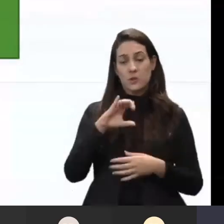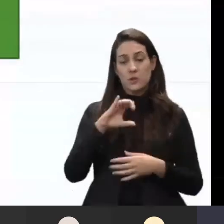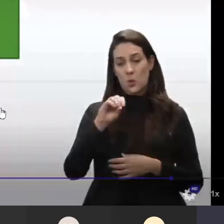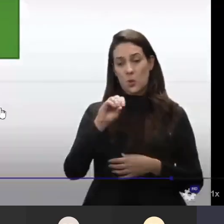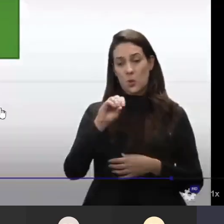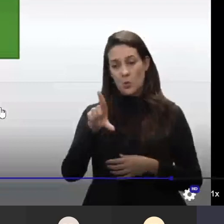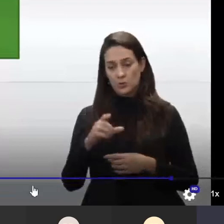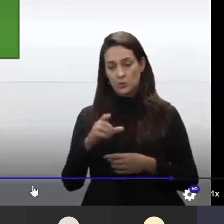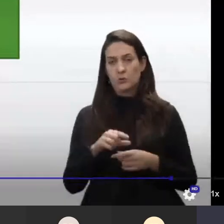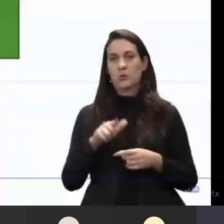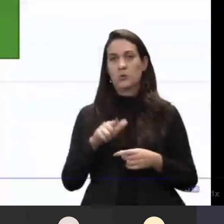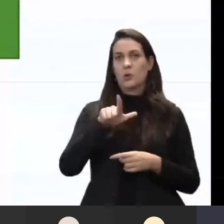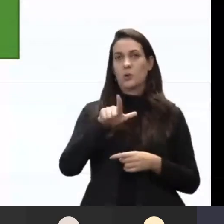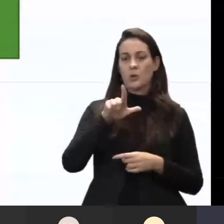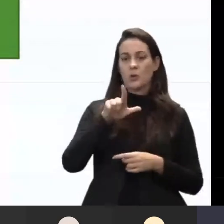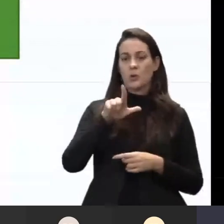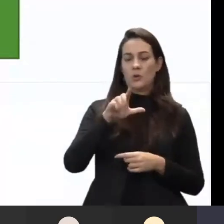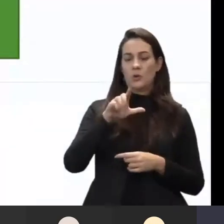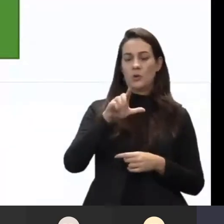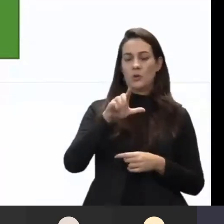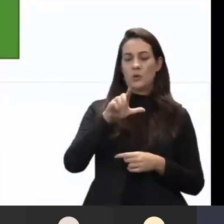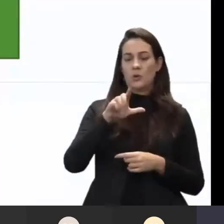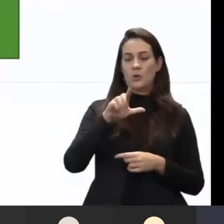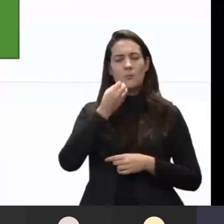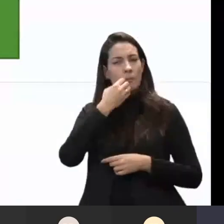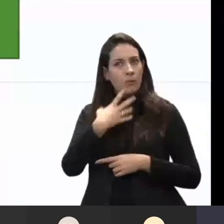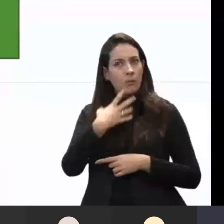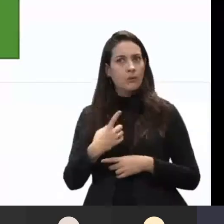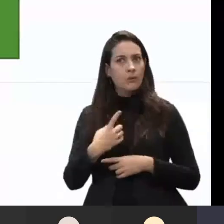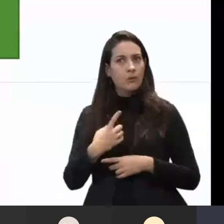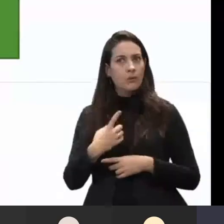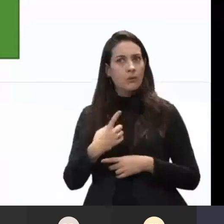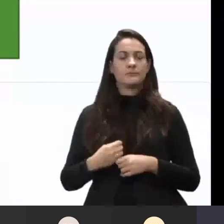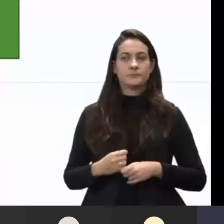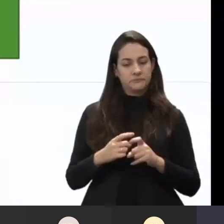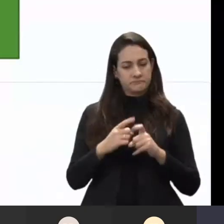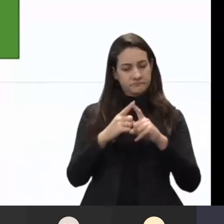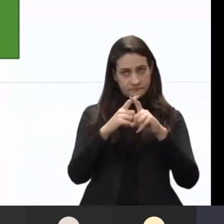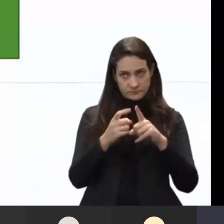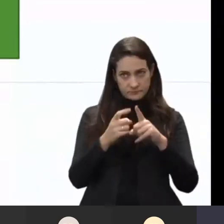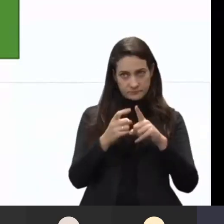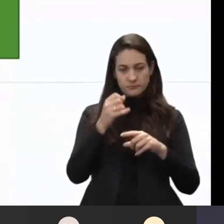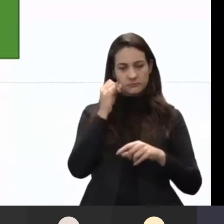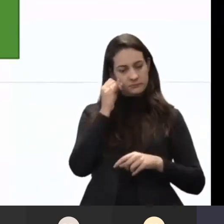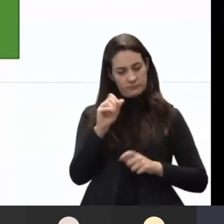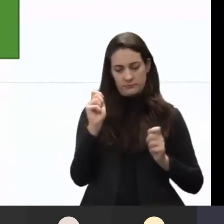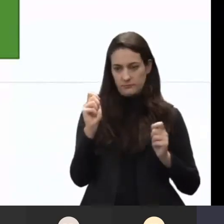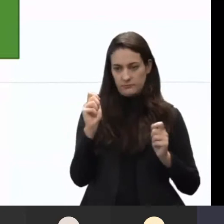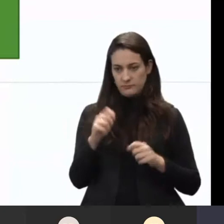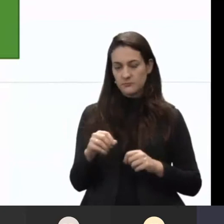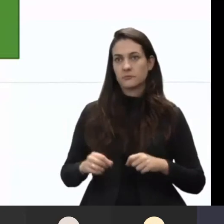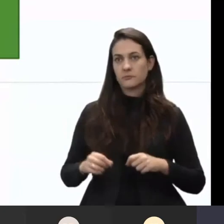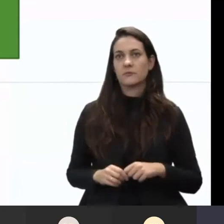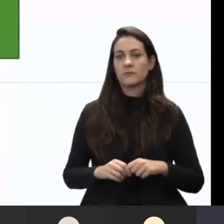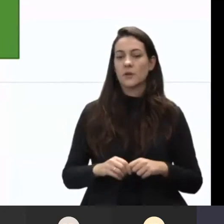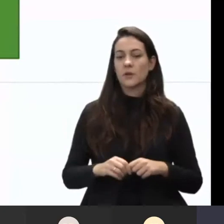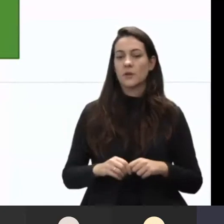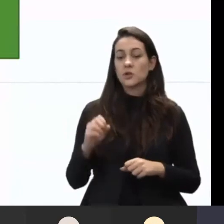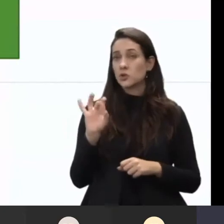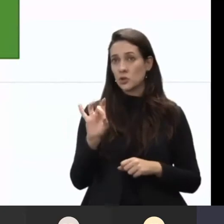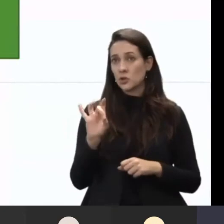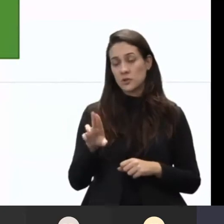agentes antimicrobianos eficazes, tanto isoladamente quanto combinados com outros compostos. Como,